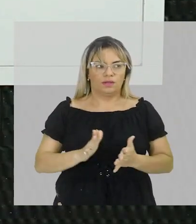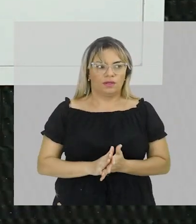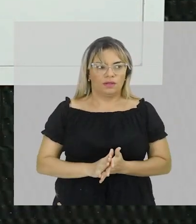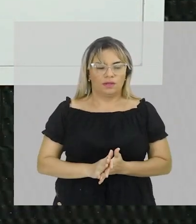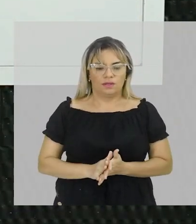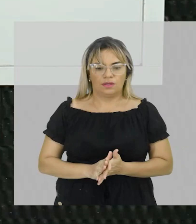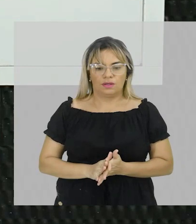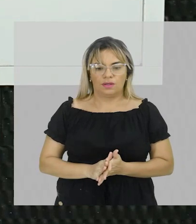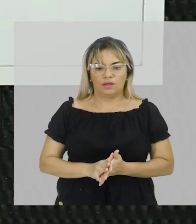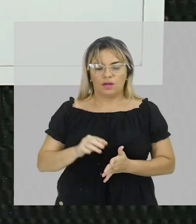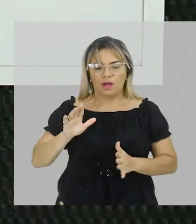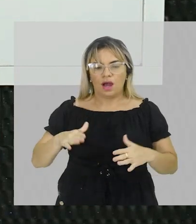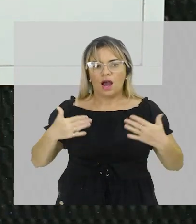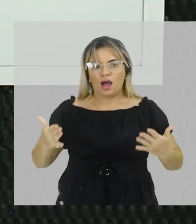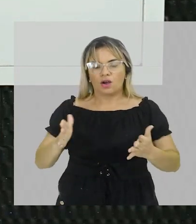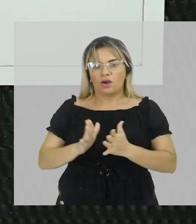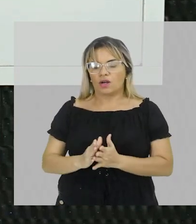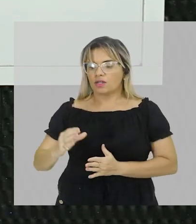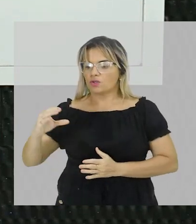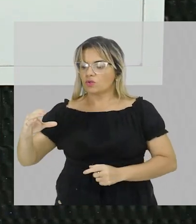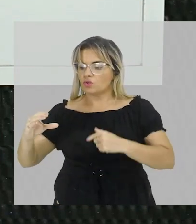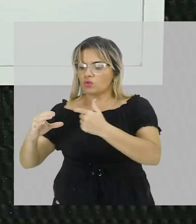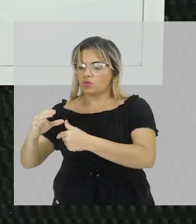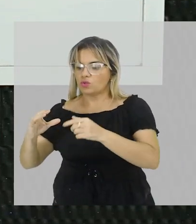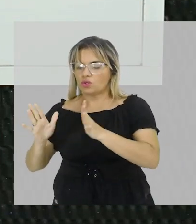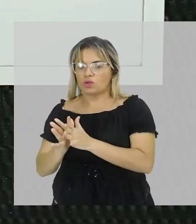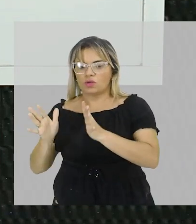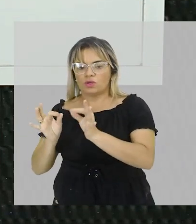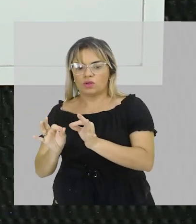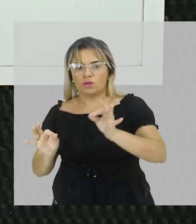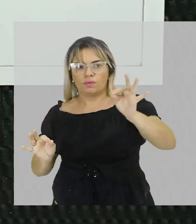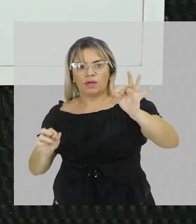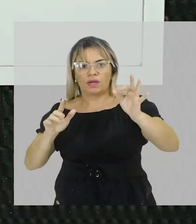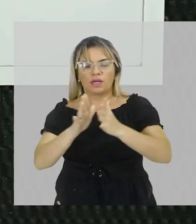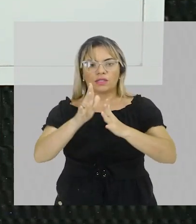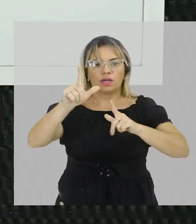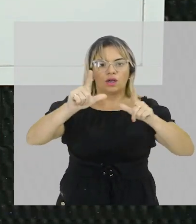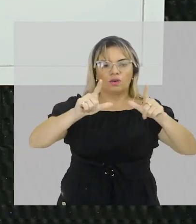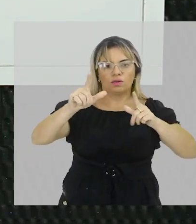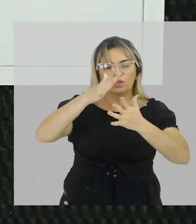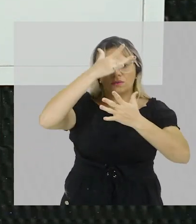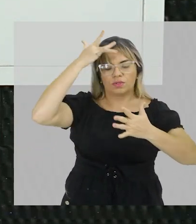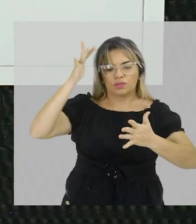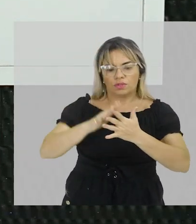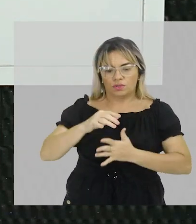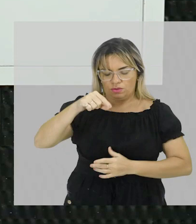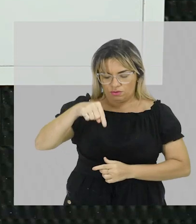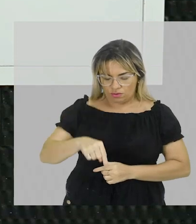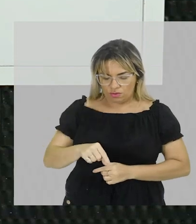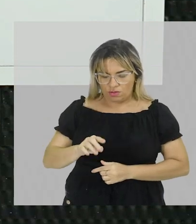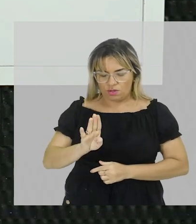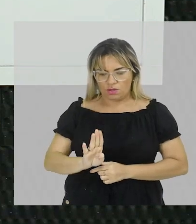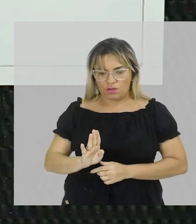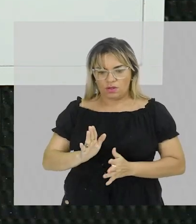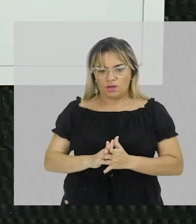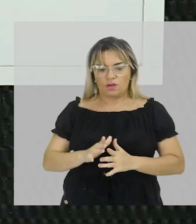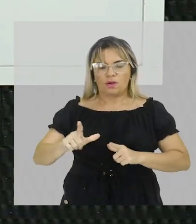ponto C para cada um dos trabalhadores. Ó. Essa distância aqui é X. E essa aqui é X